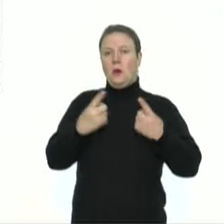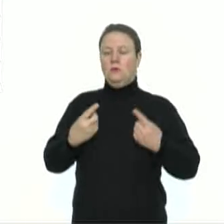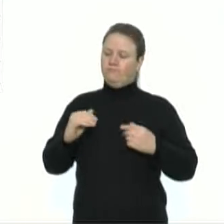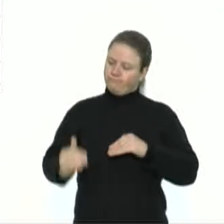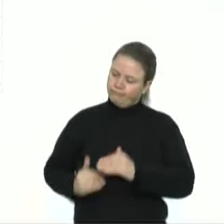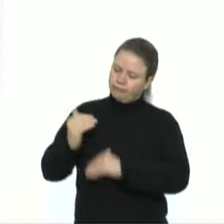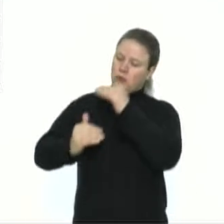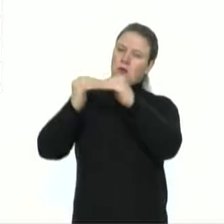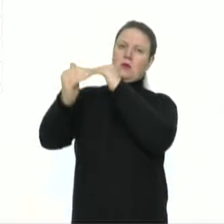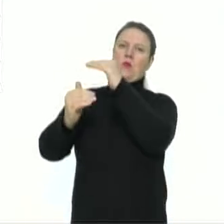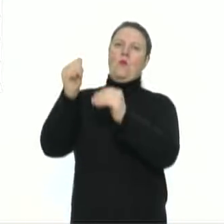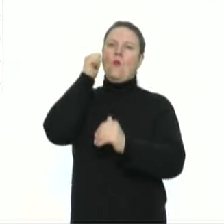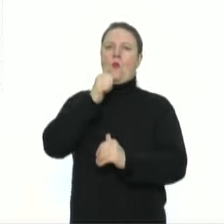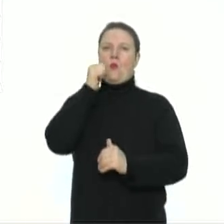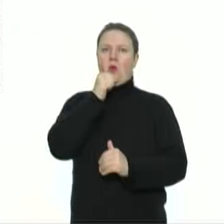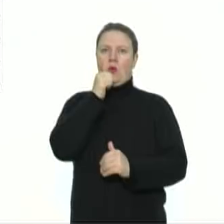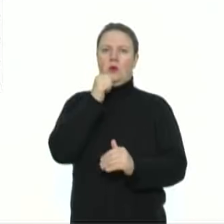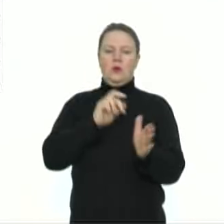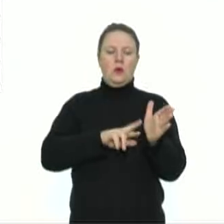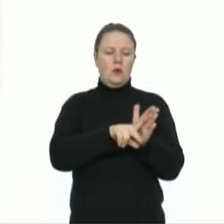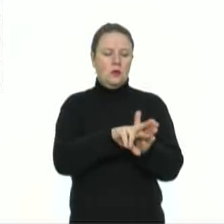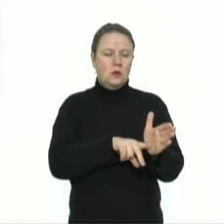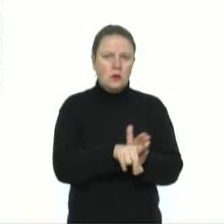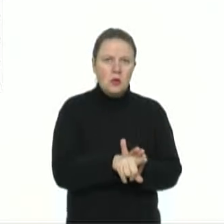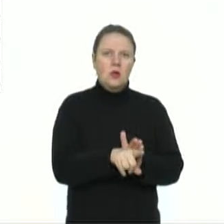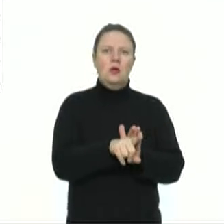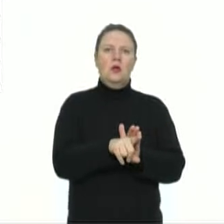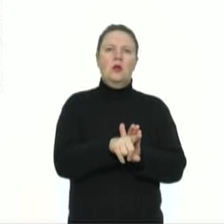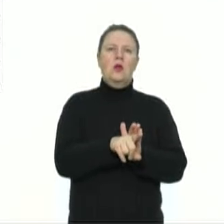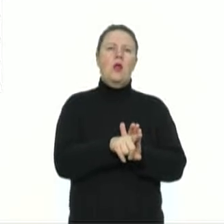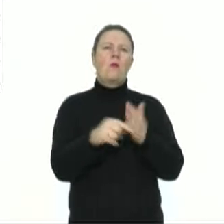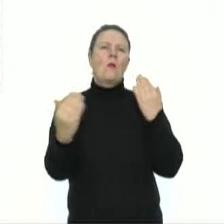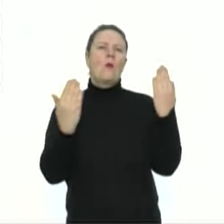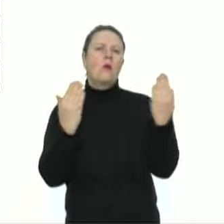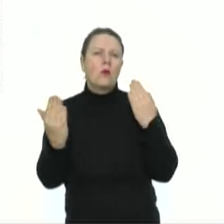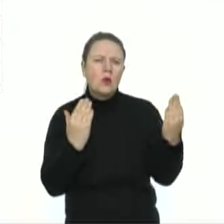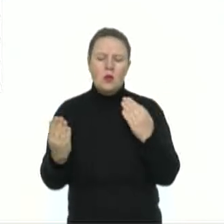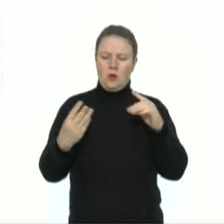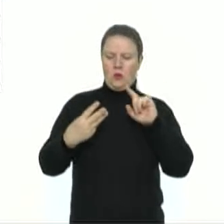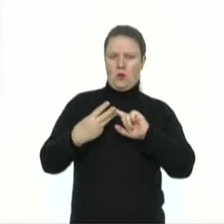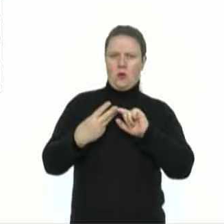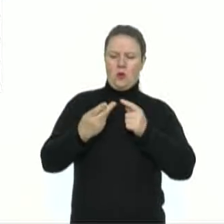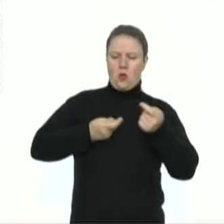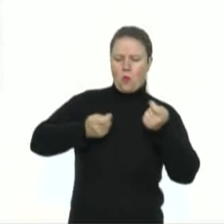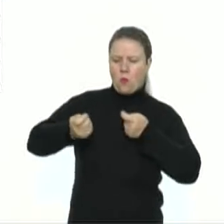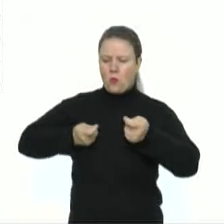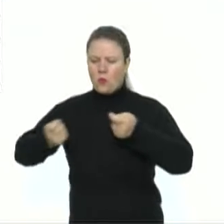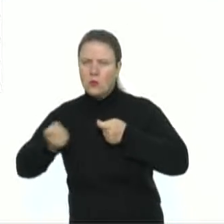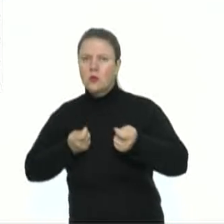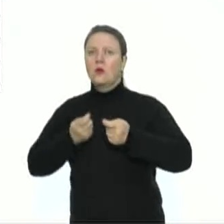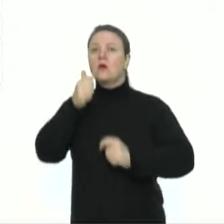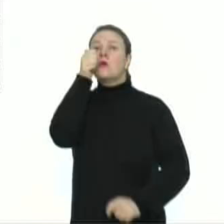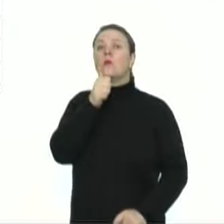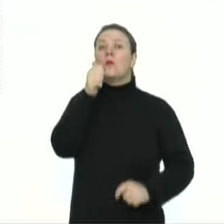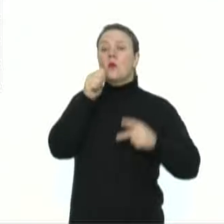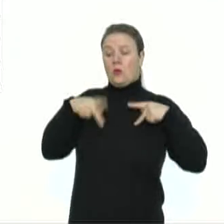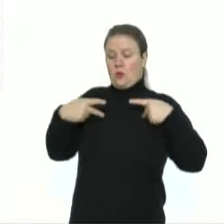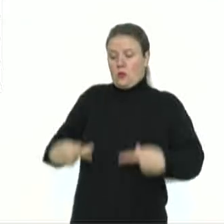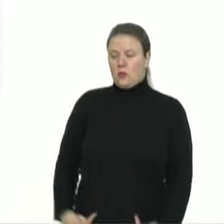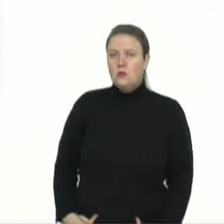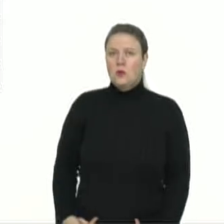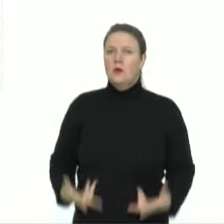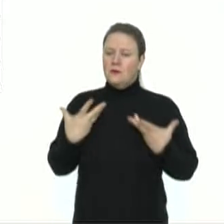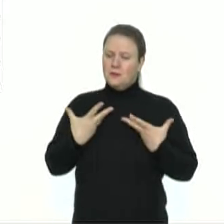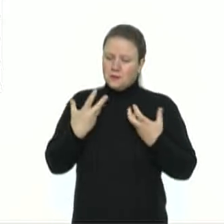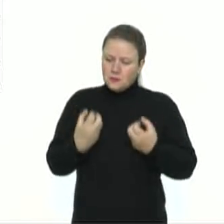destino biológico, psíquico, econômico define a forma que a fêmea humana assume no